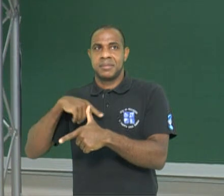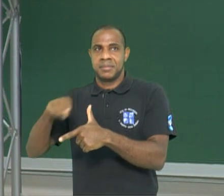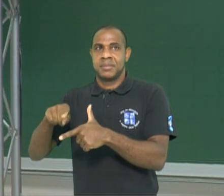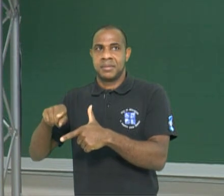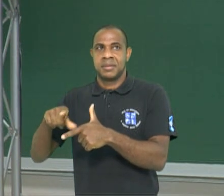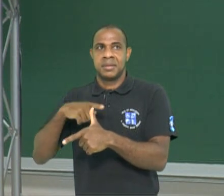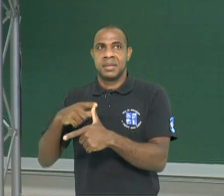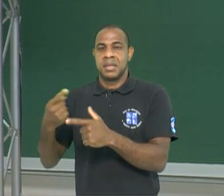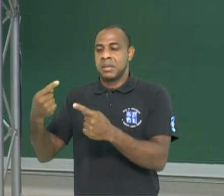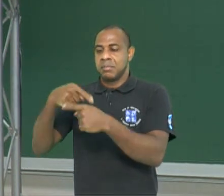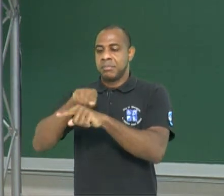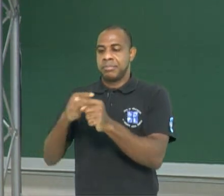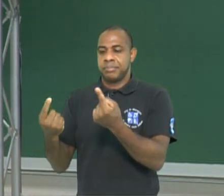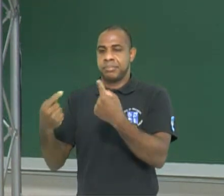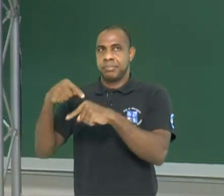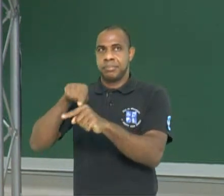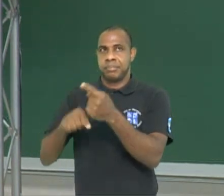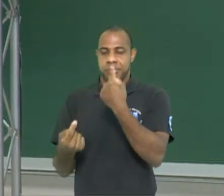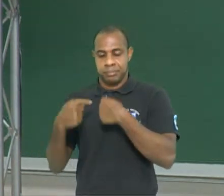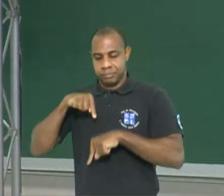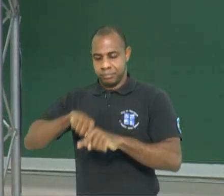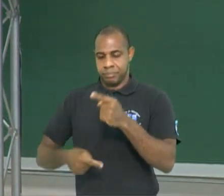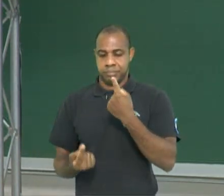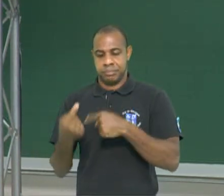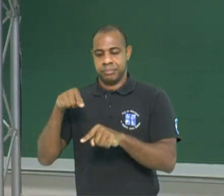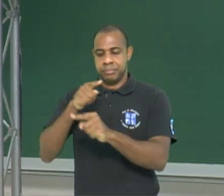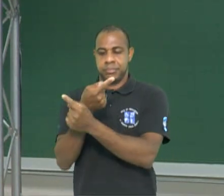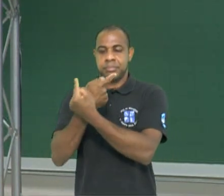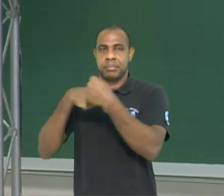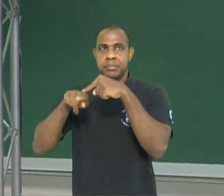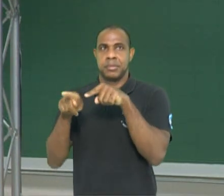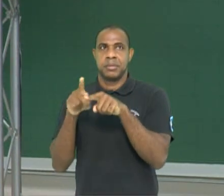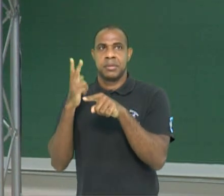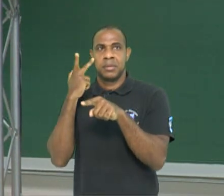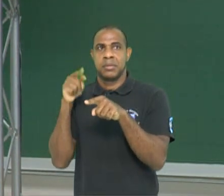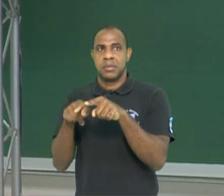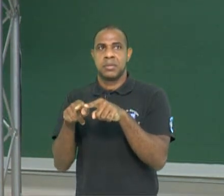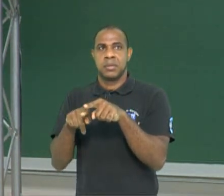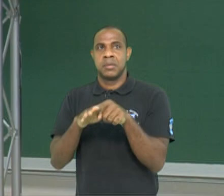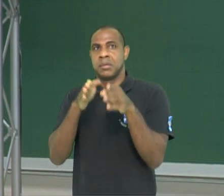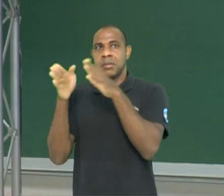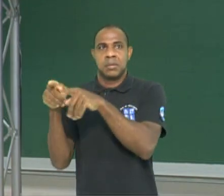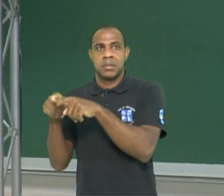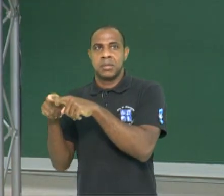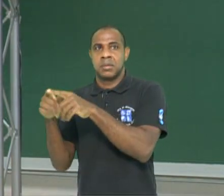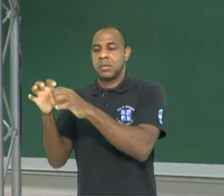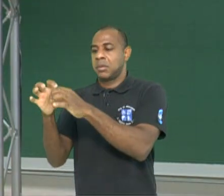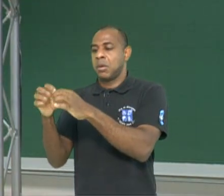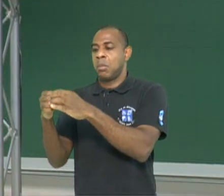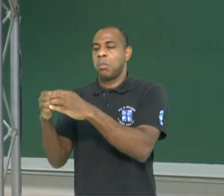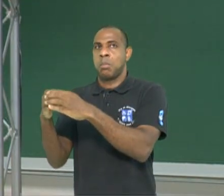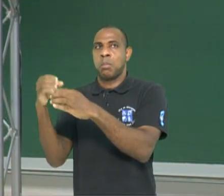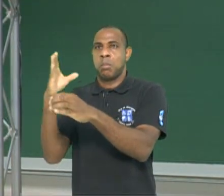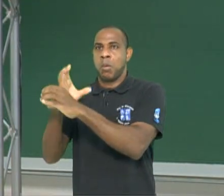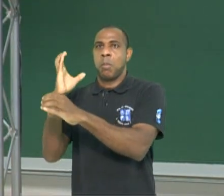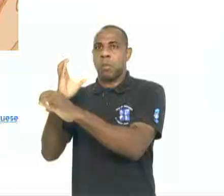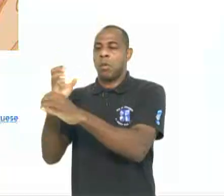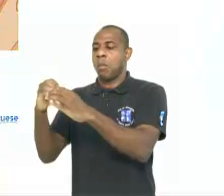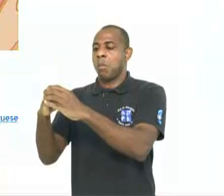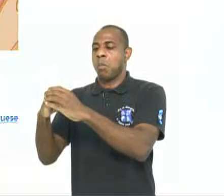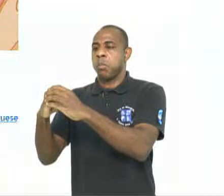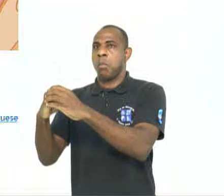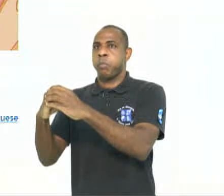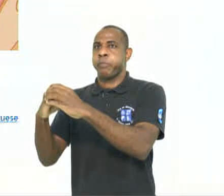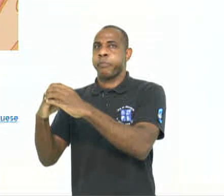normal das hemácias, né, passando pelo vaso sanguíneo, e aqui elas basicamente formando aquele bloqueio, aquele coágulo,